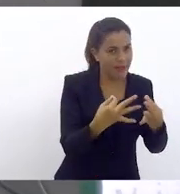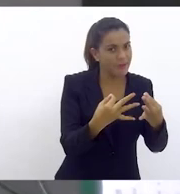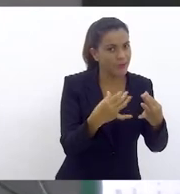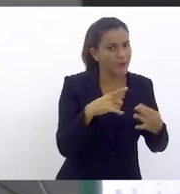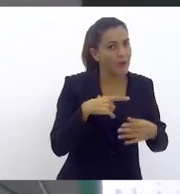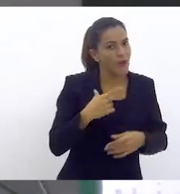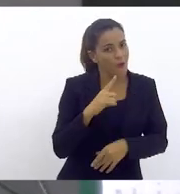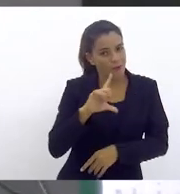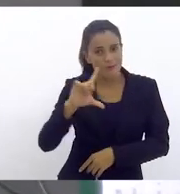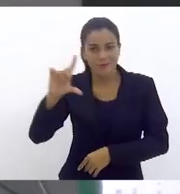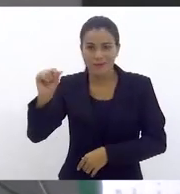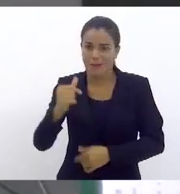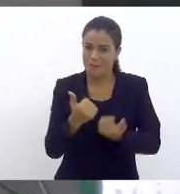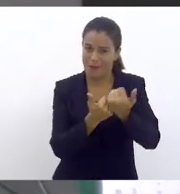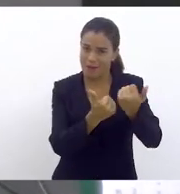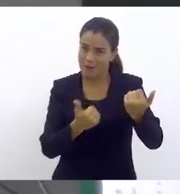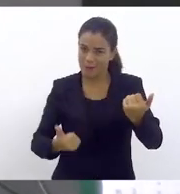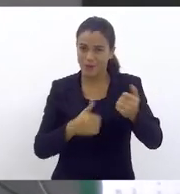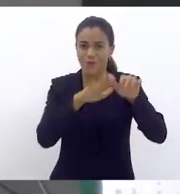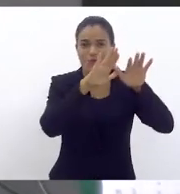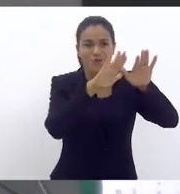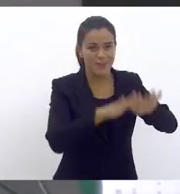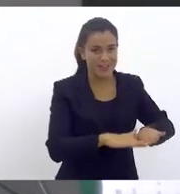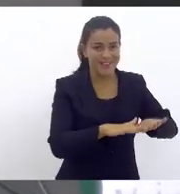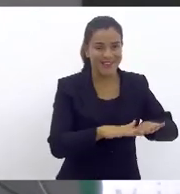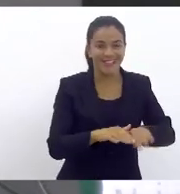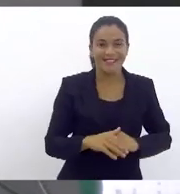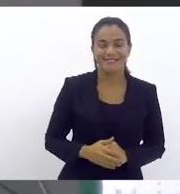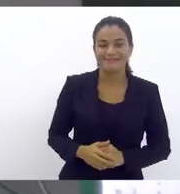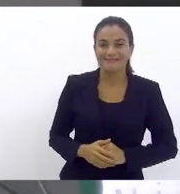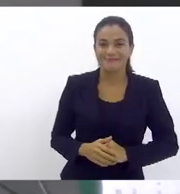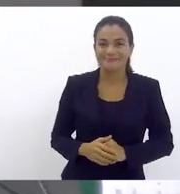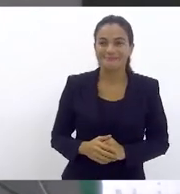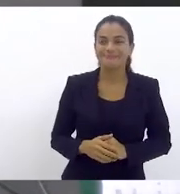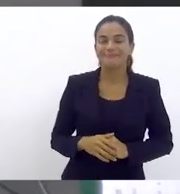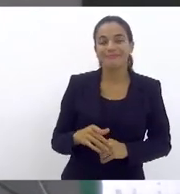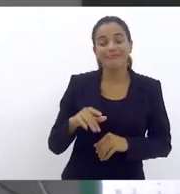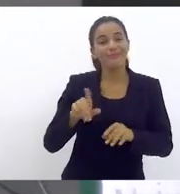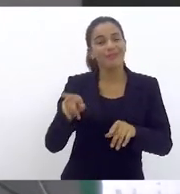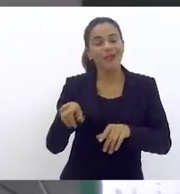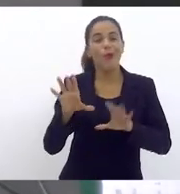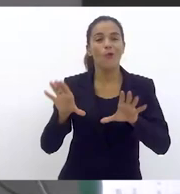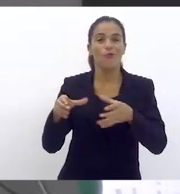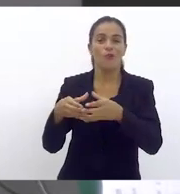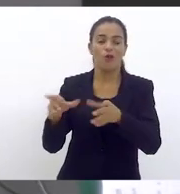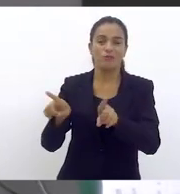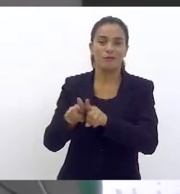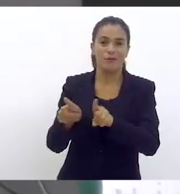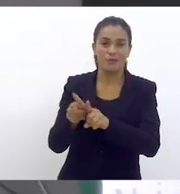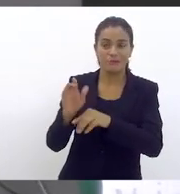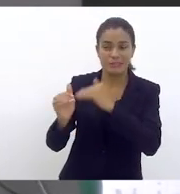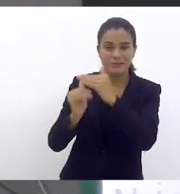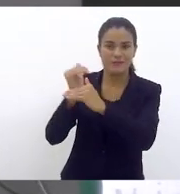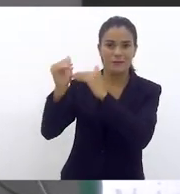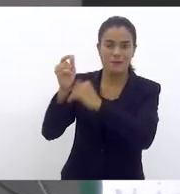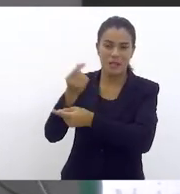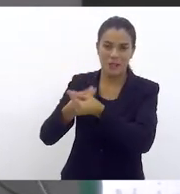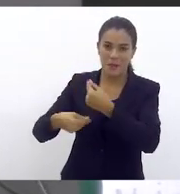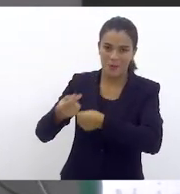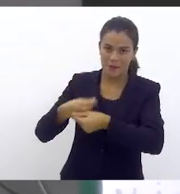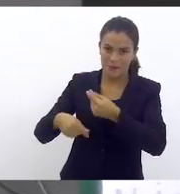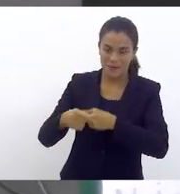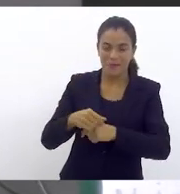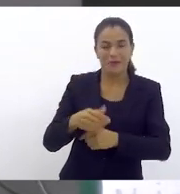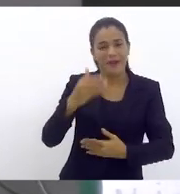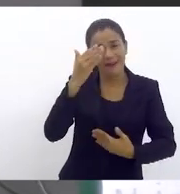e do fórum permanente o fórum permanente essa casa fora do desenvolvimento econômico da Assembleia Legislativa